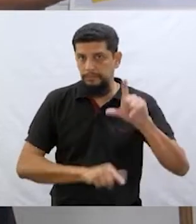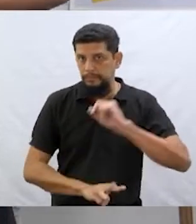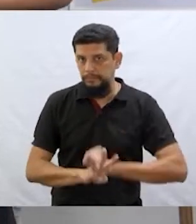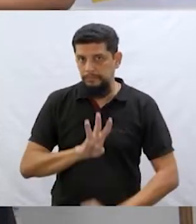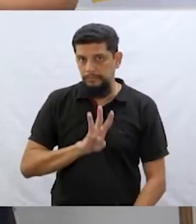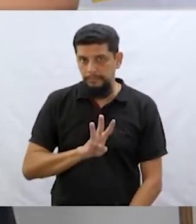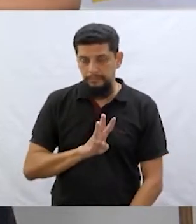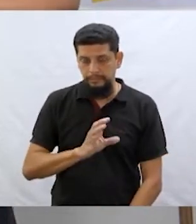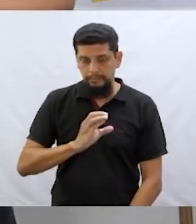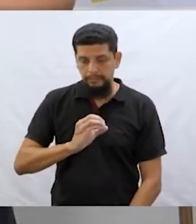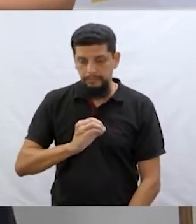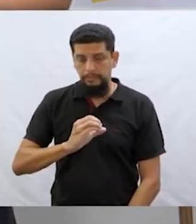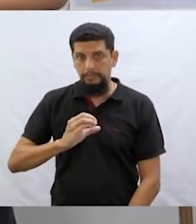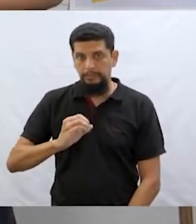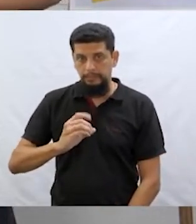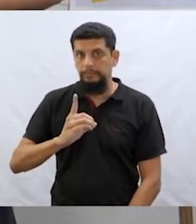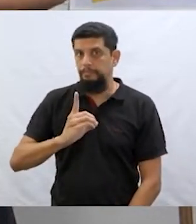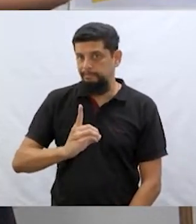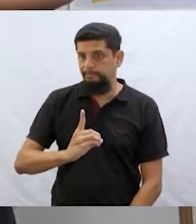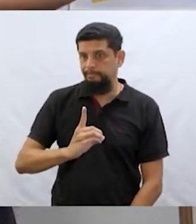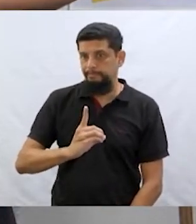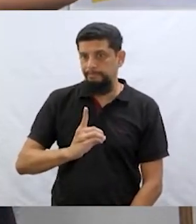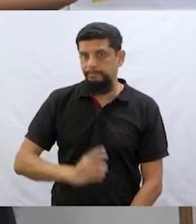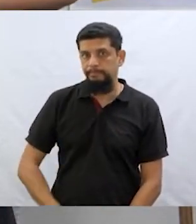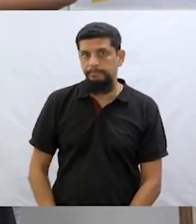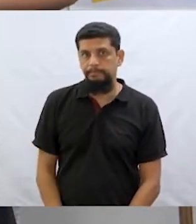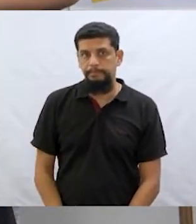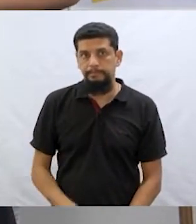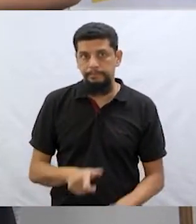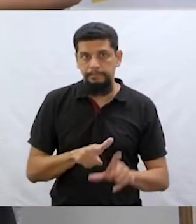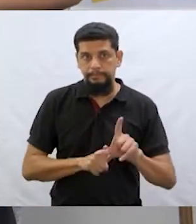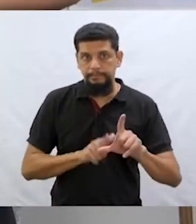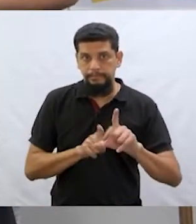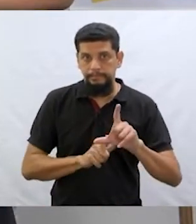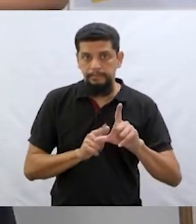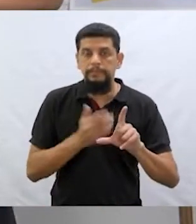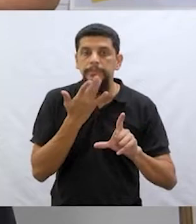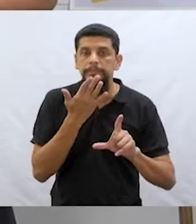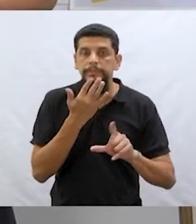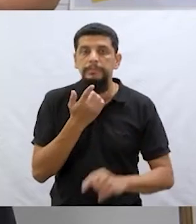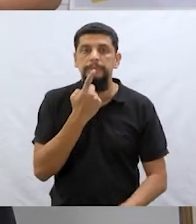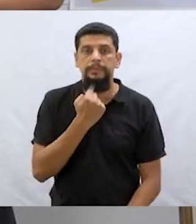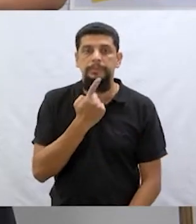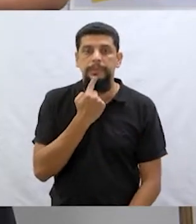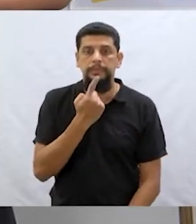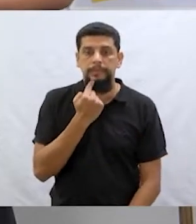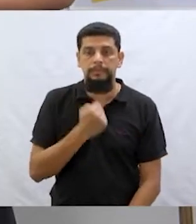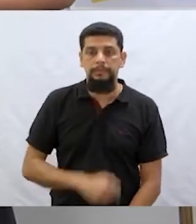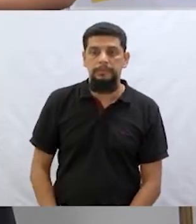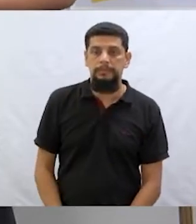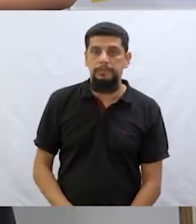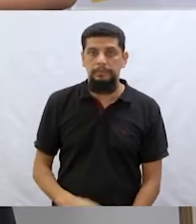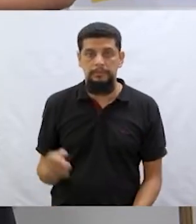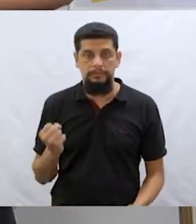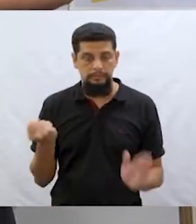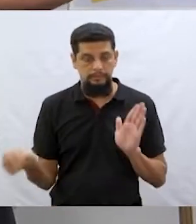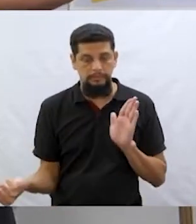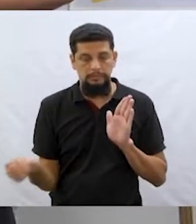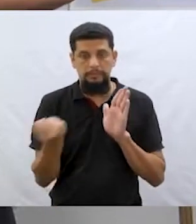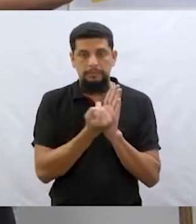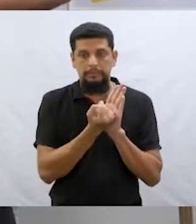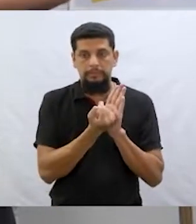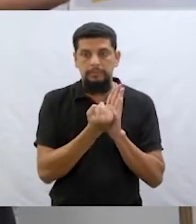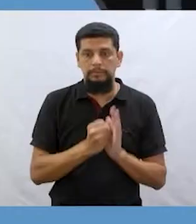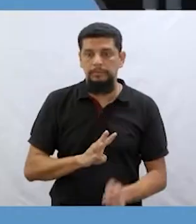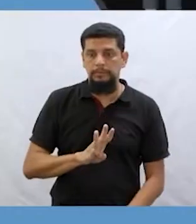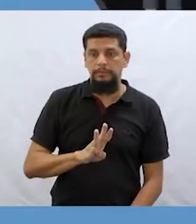começo. As duas palavras até agora iniciam com o W, né? Olha lá a letra em vermelho. Isso. E aquele outro símbolo ali